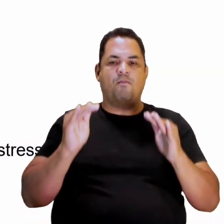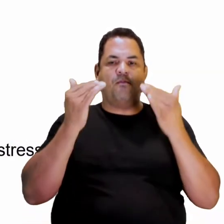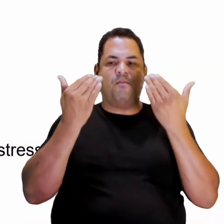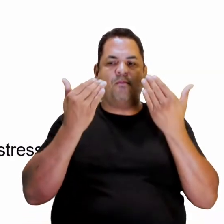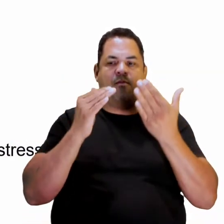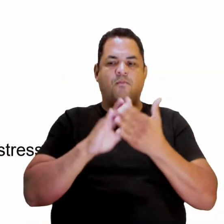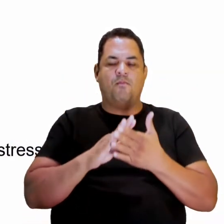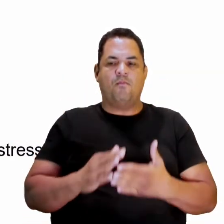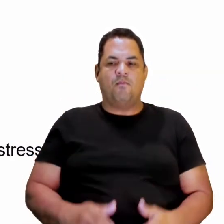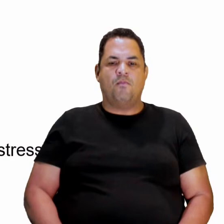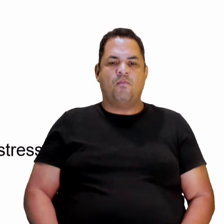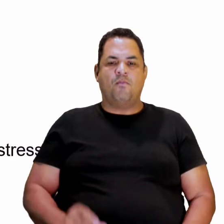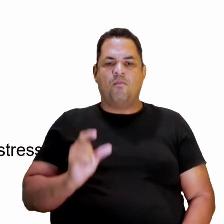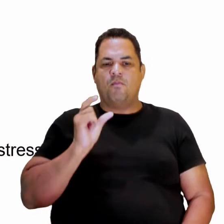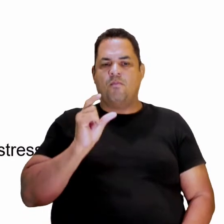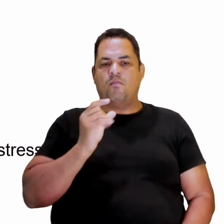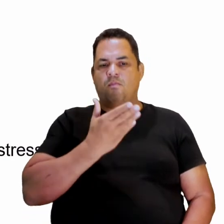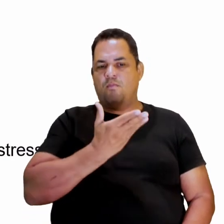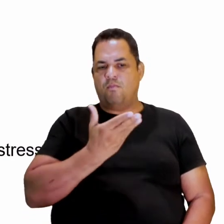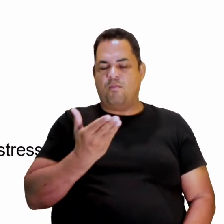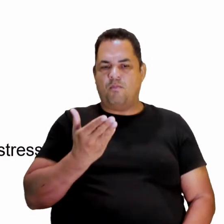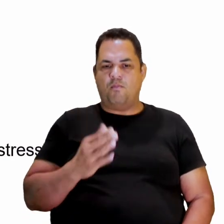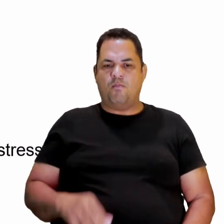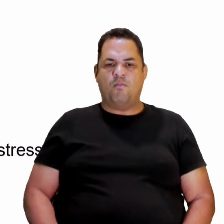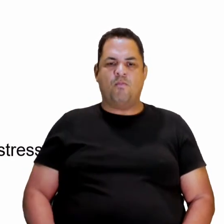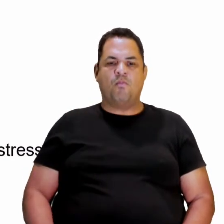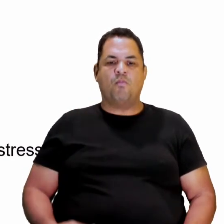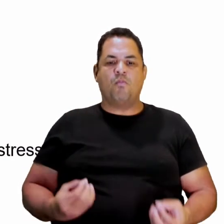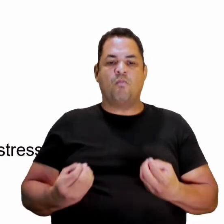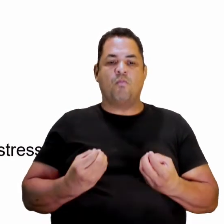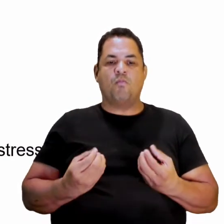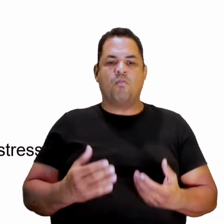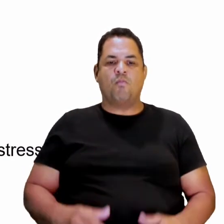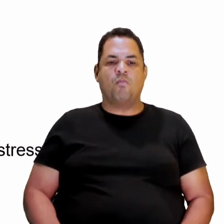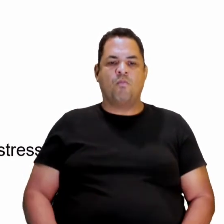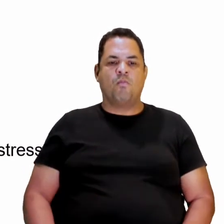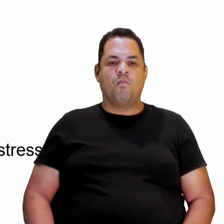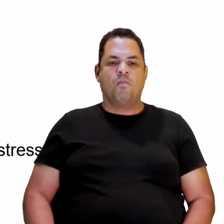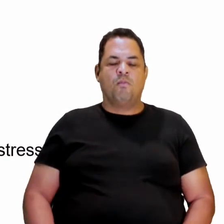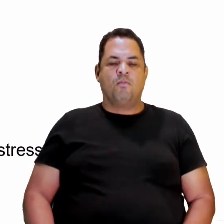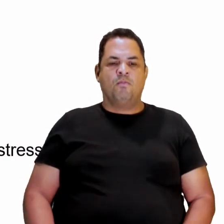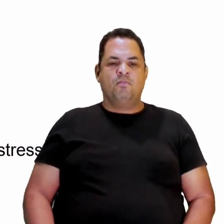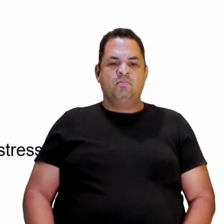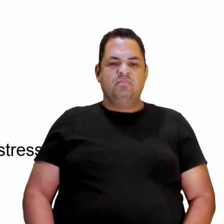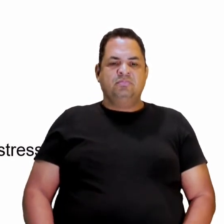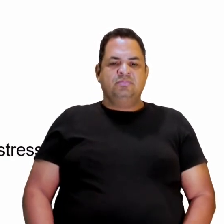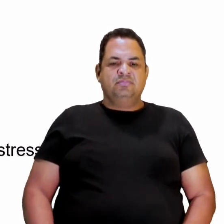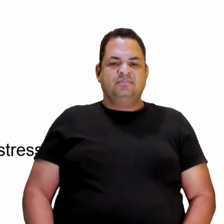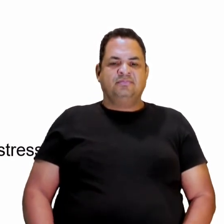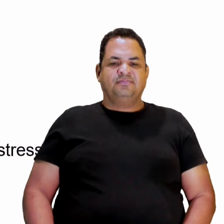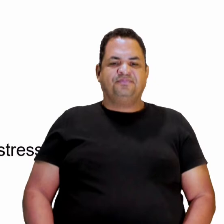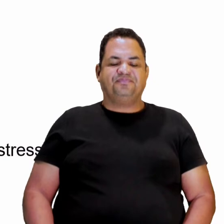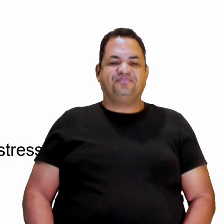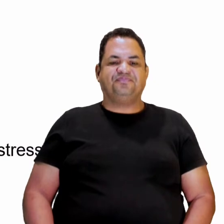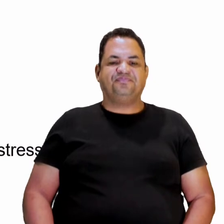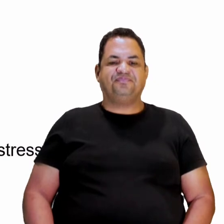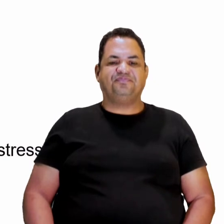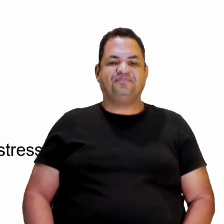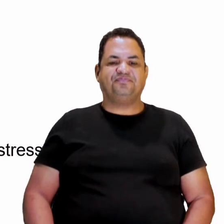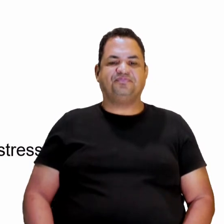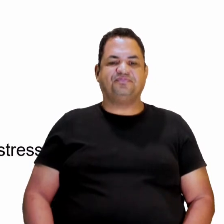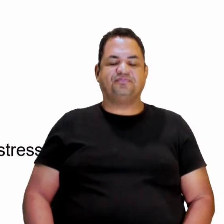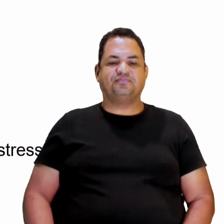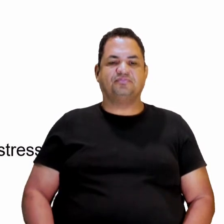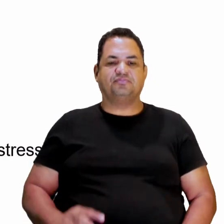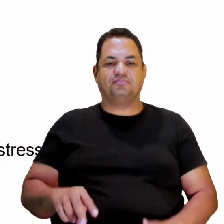atenção. A palavra begin, ela vai ficar como? Beginning. E aí o que acontece? A mesma coisa, eu